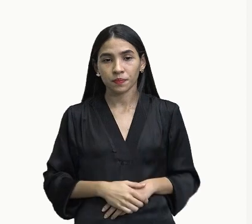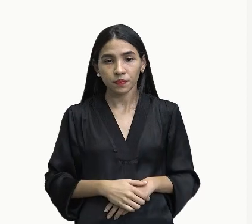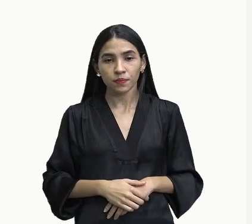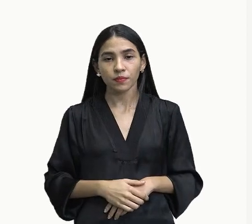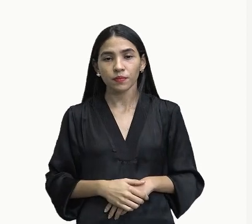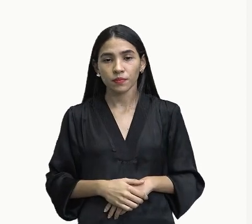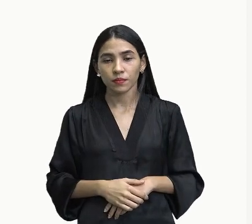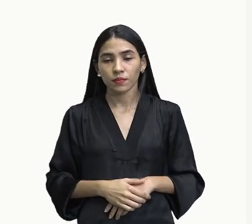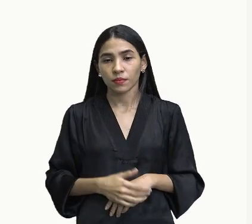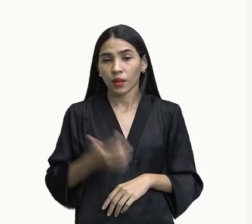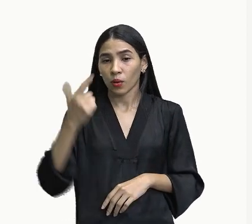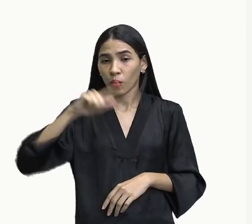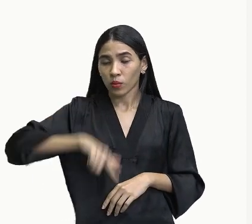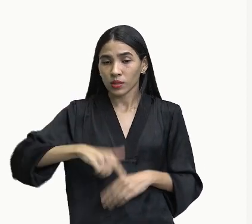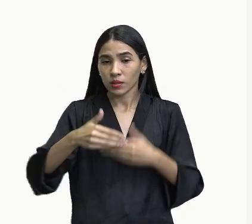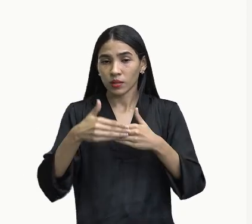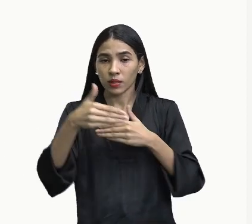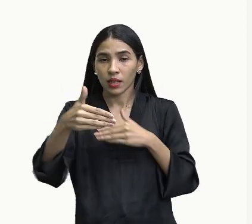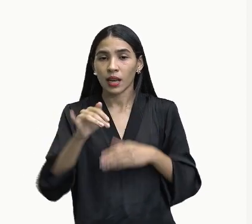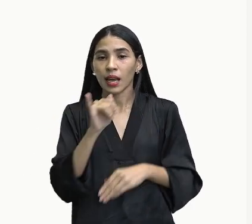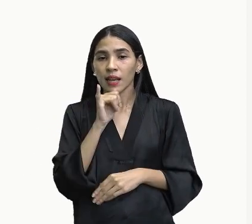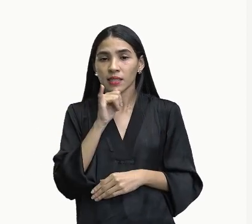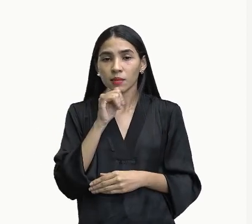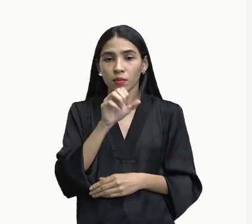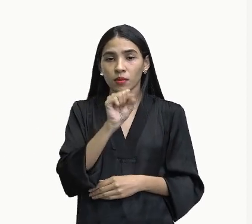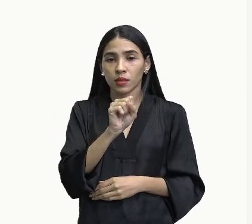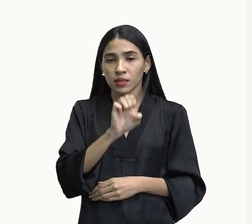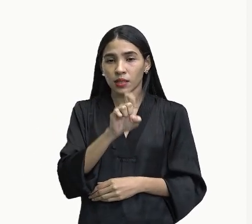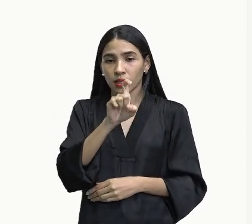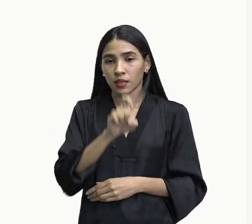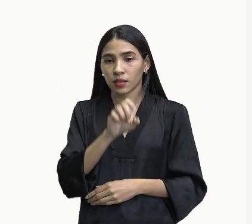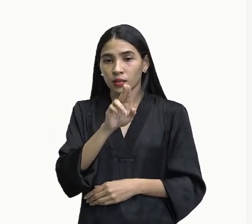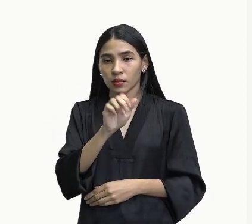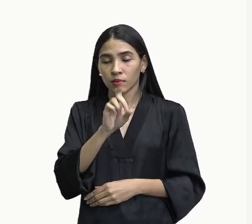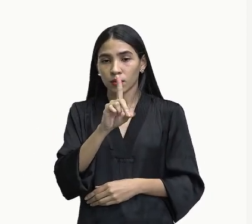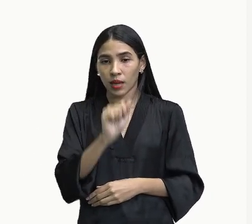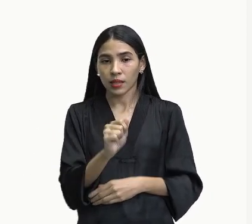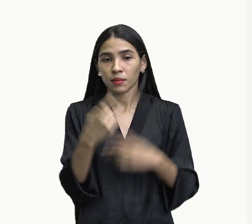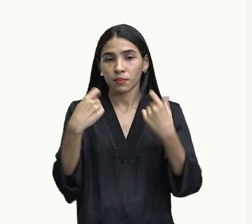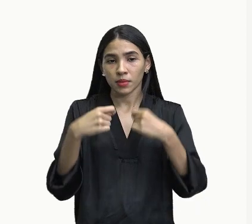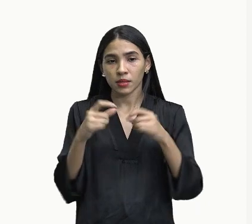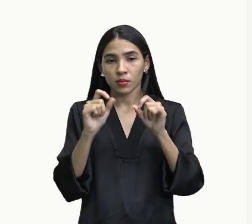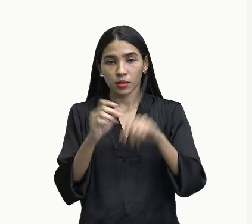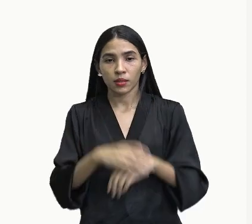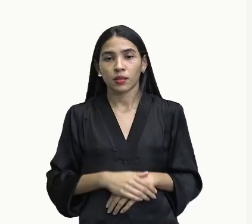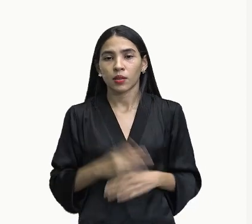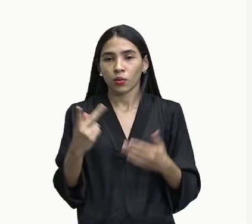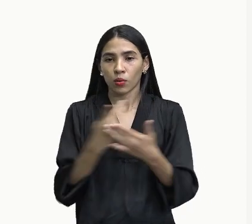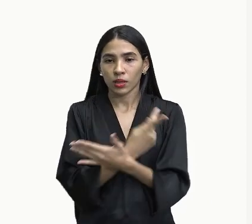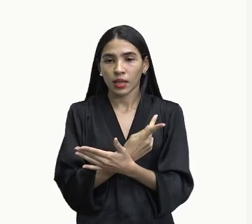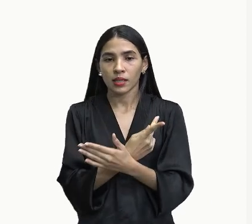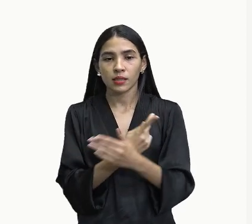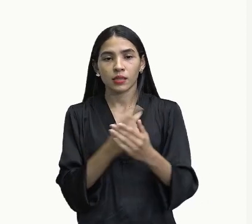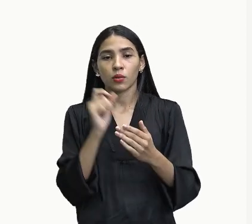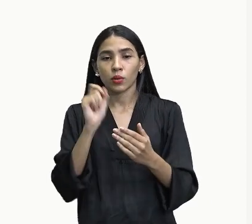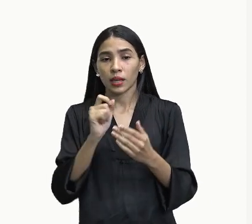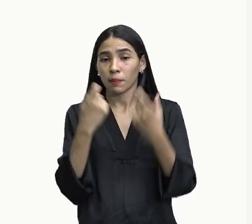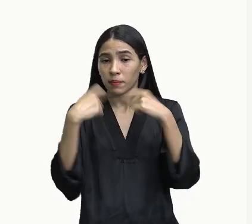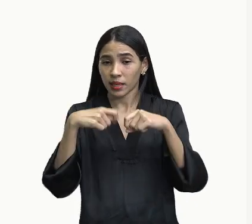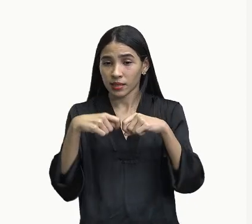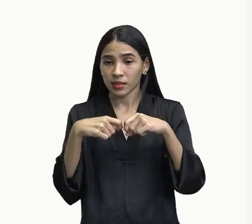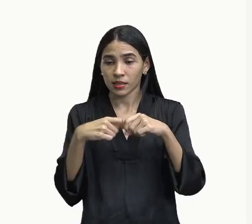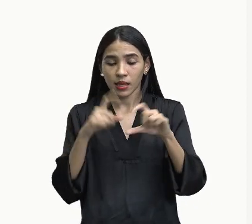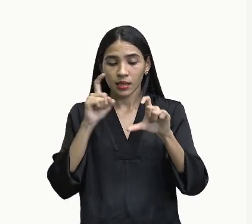que a reprodução seja considerada sexuada, é necessário que ocorra a formação de gametas, ou